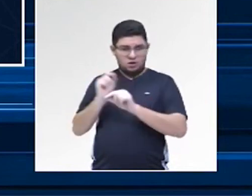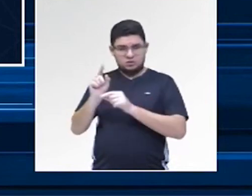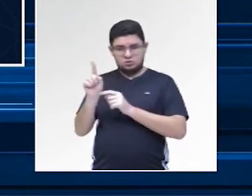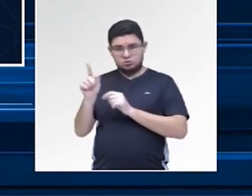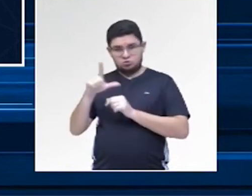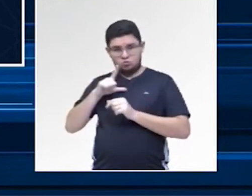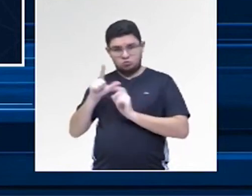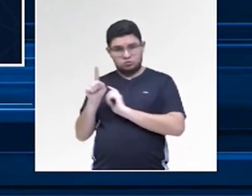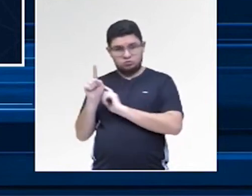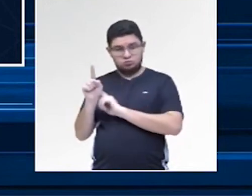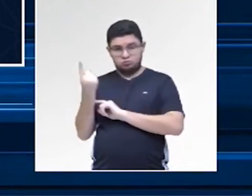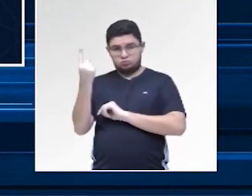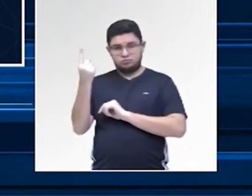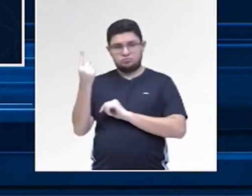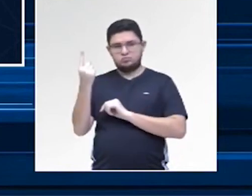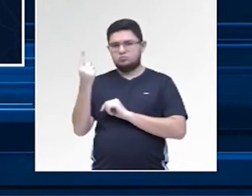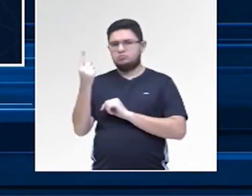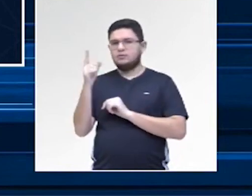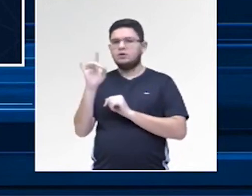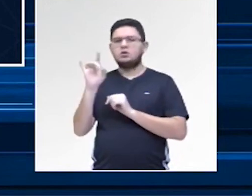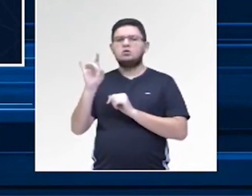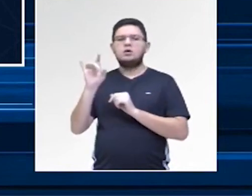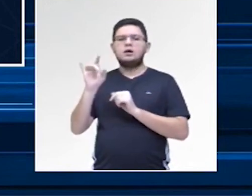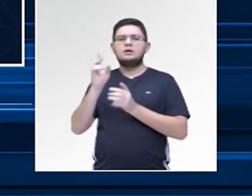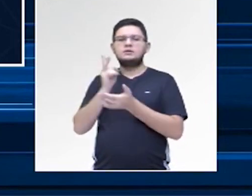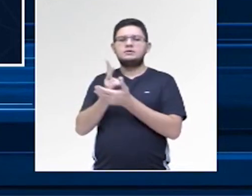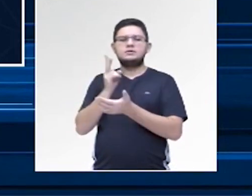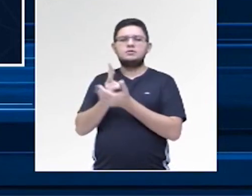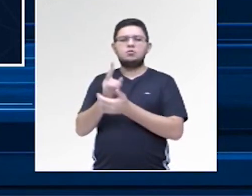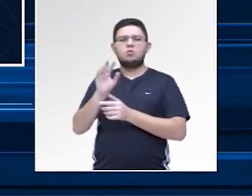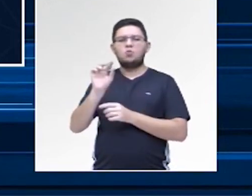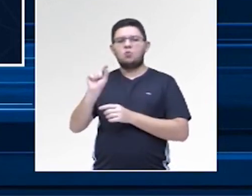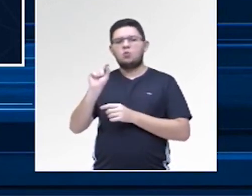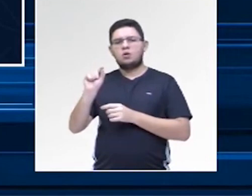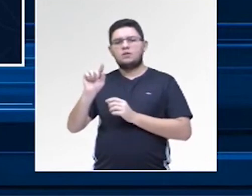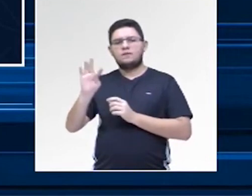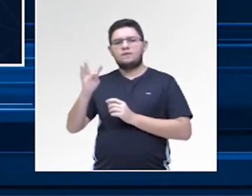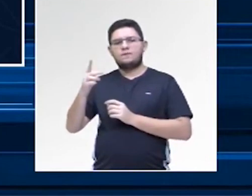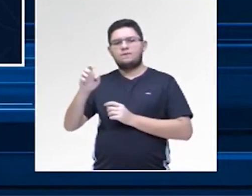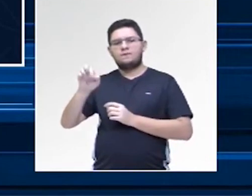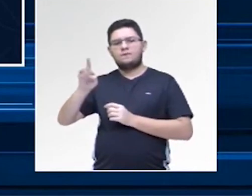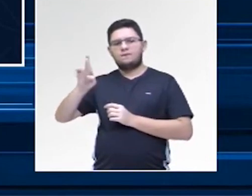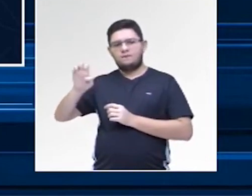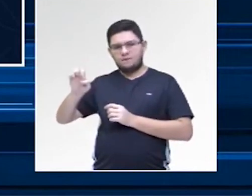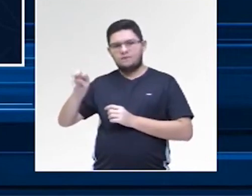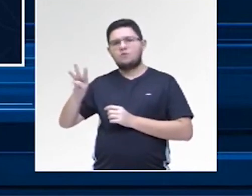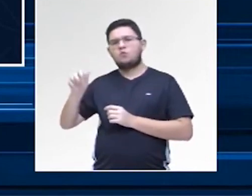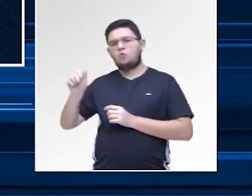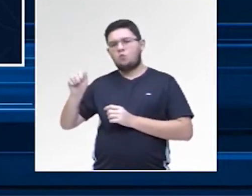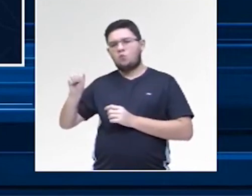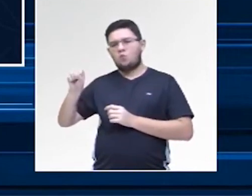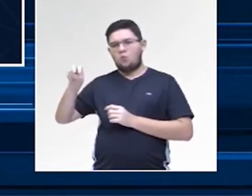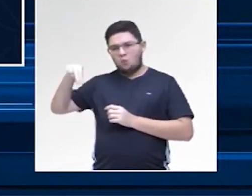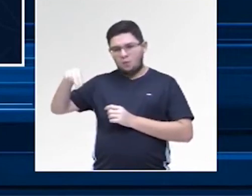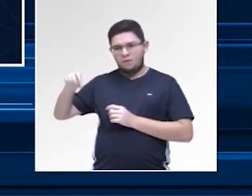agora para a question. Como que eu devo formar as perguntas com o there to be no